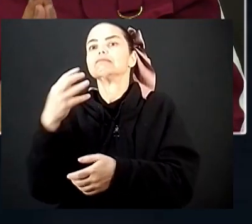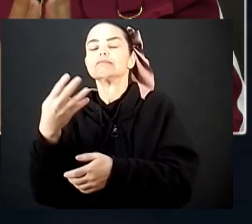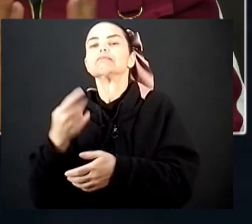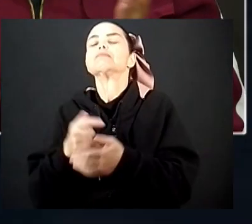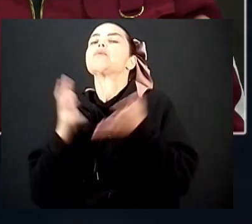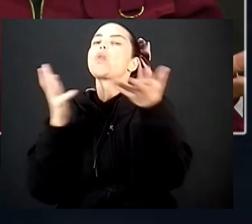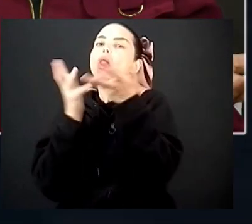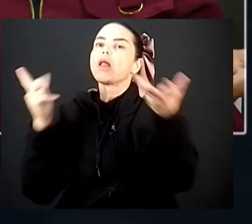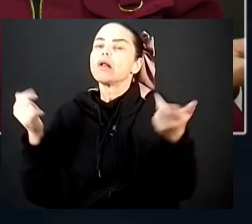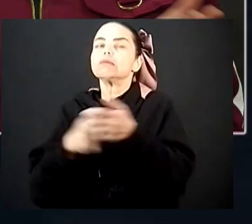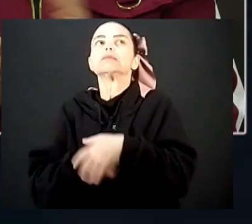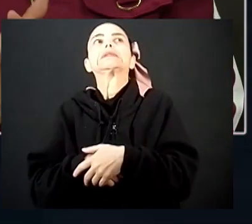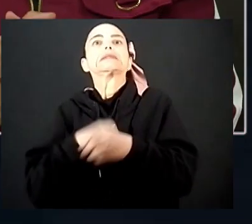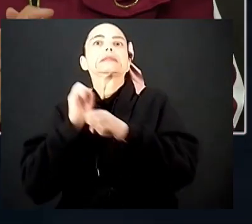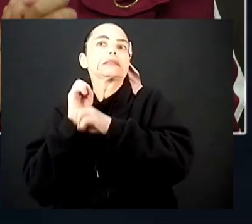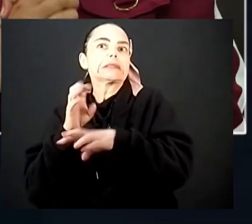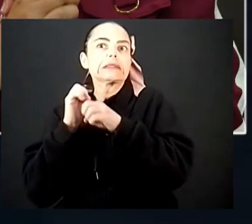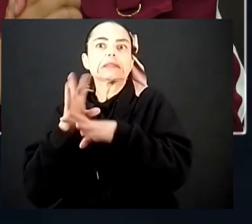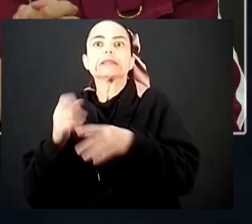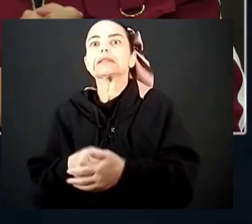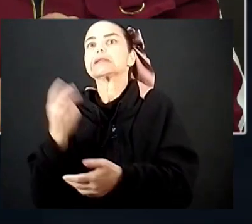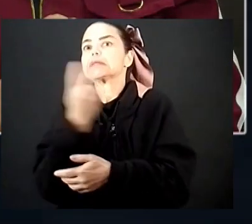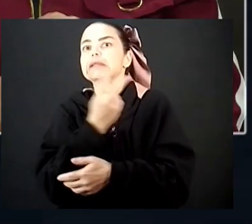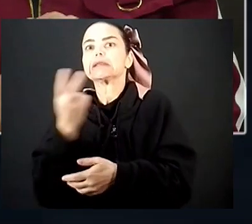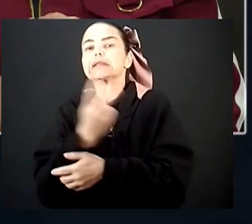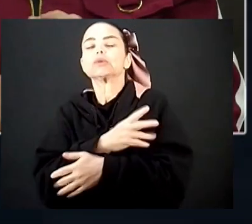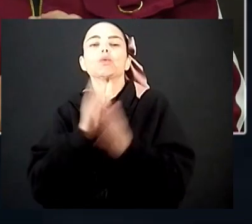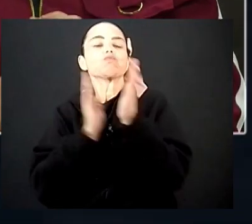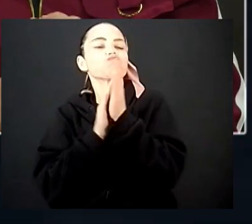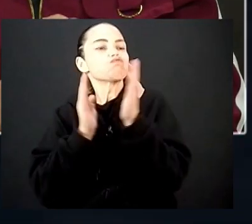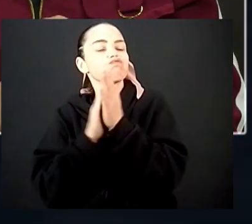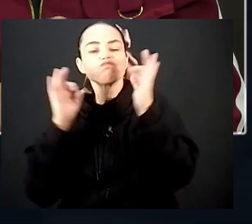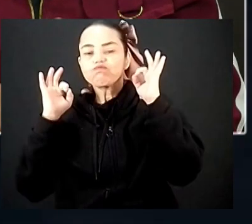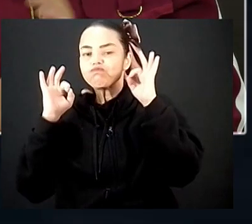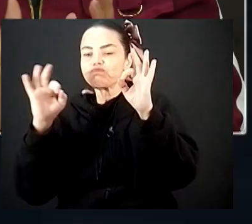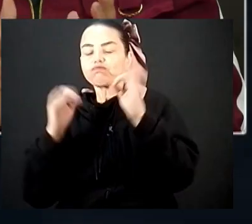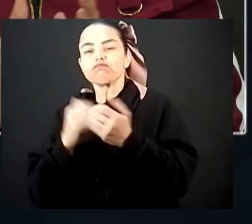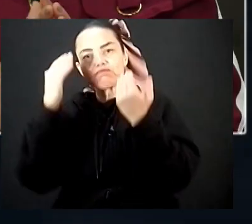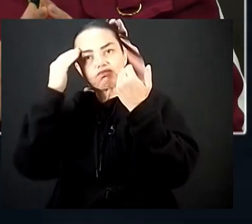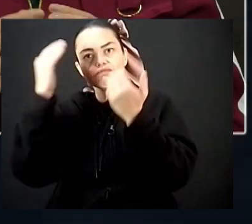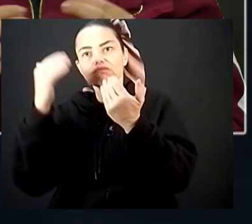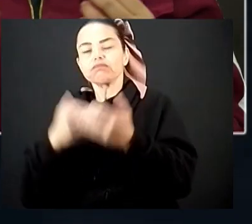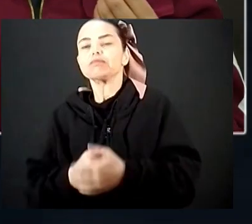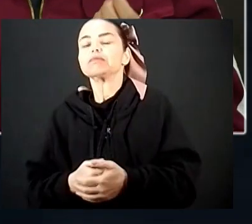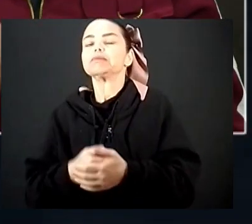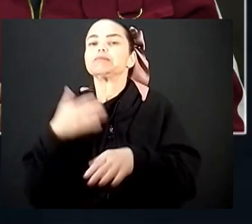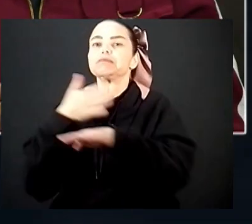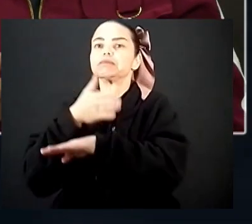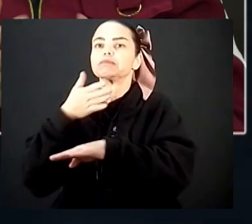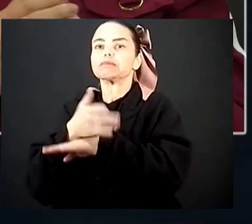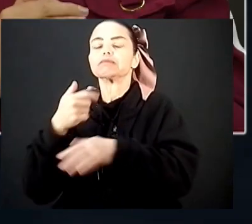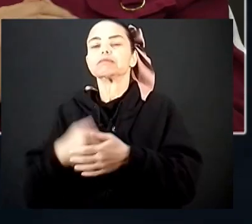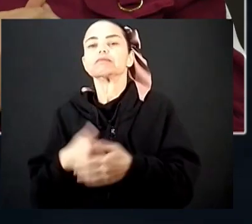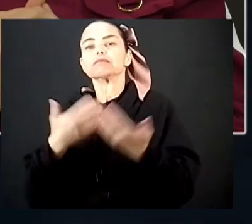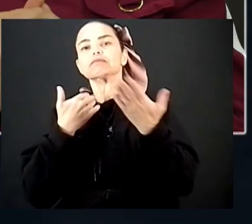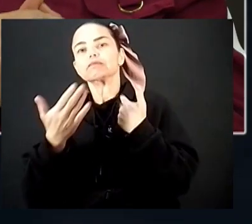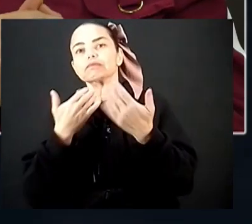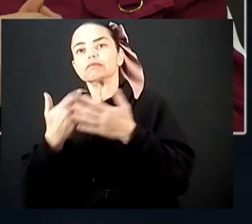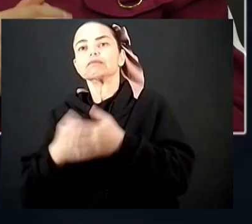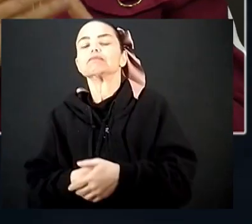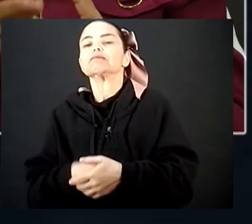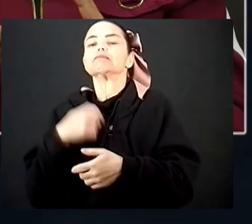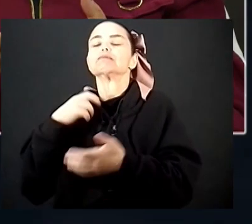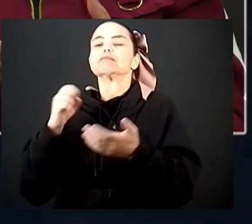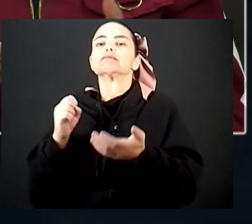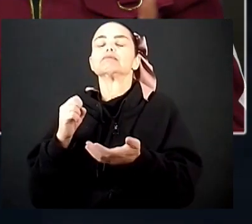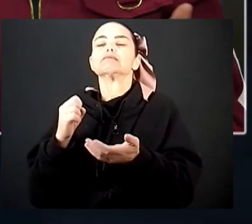maravilhoso, quanto ensinamento, vocês dois são excepcionais. Muito obrigada demais pela participação, por essa conversa na manhã de sexta-feira.